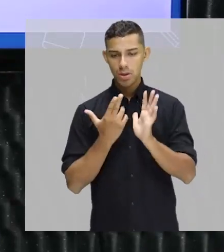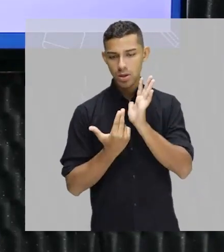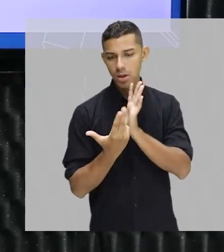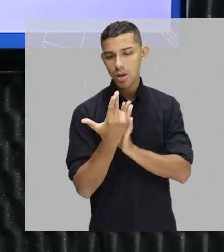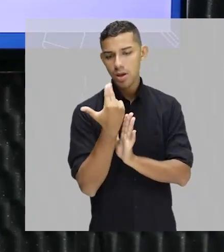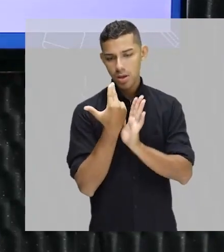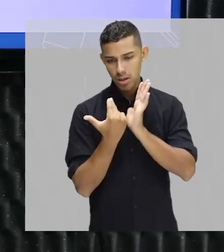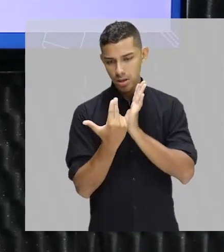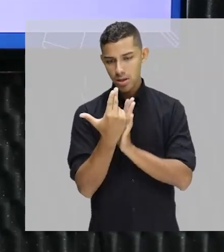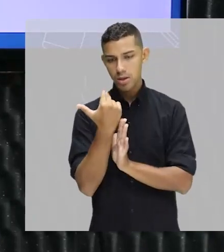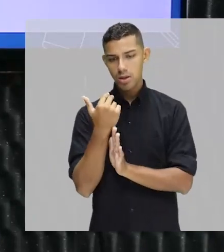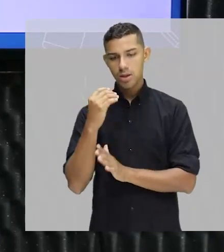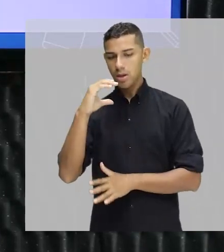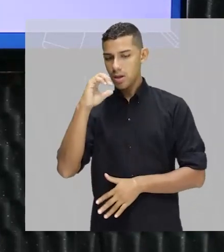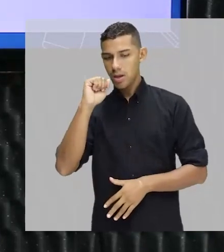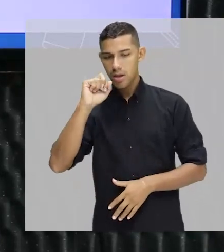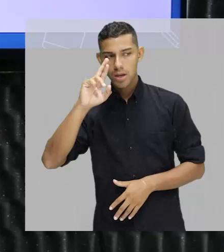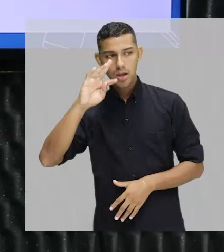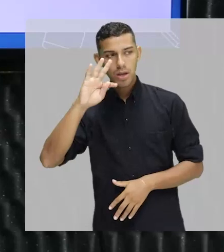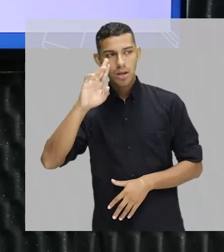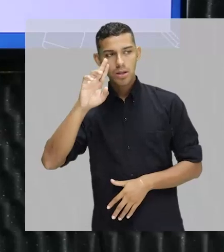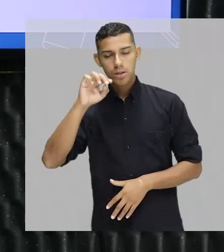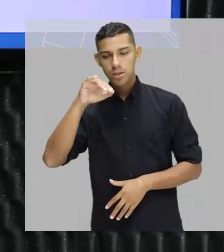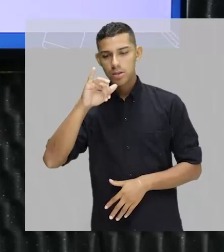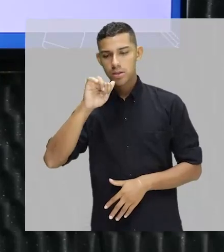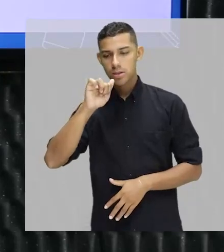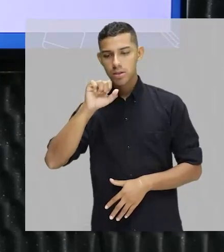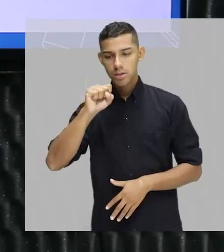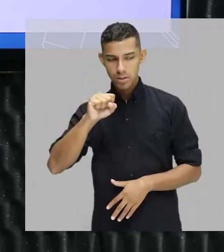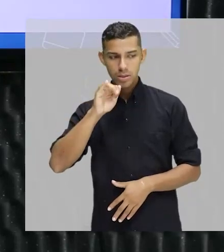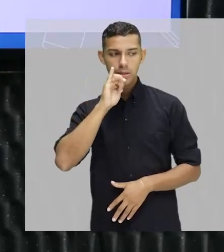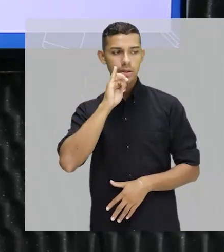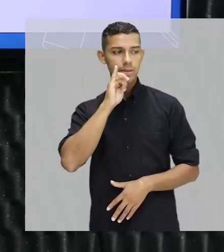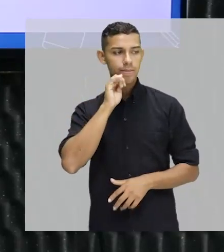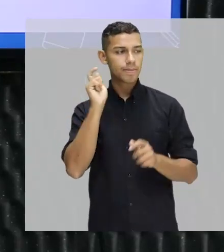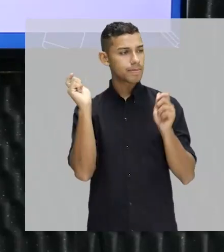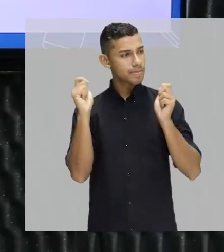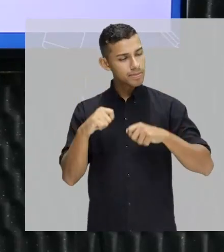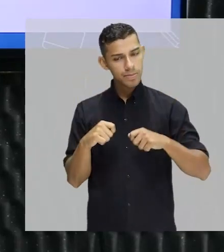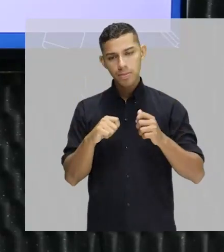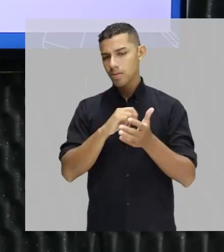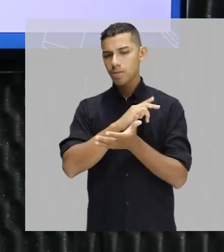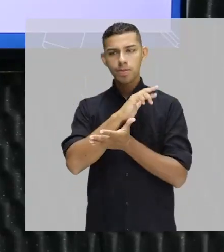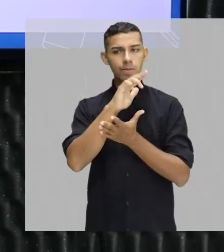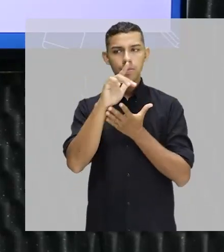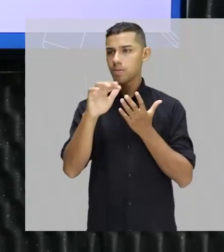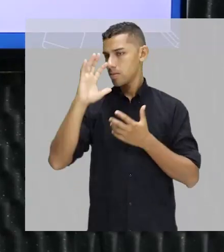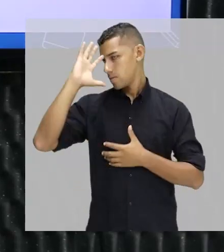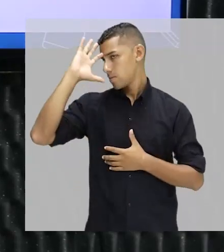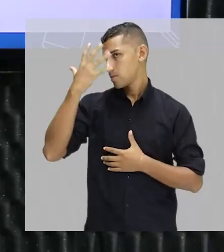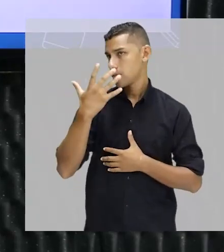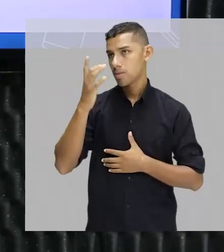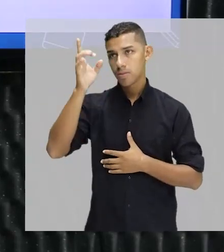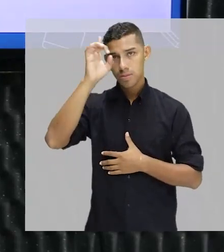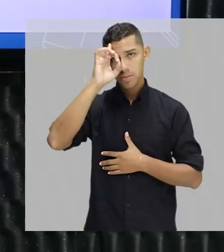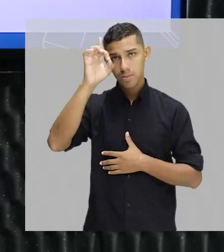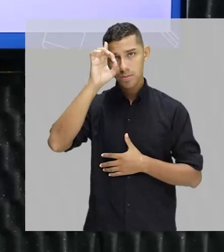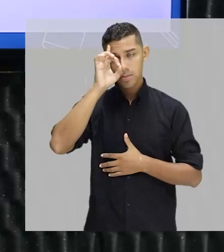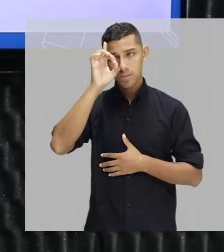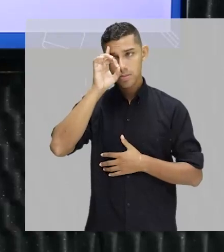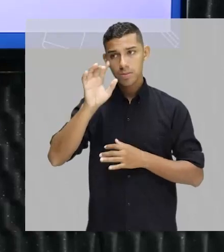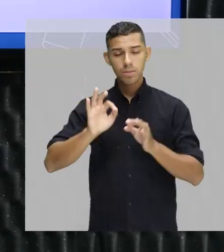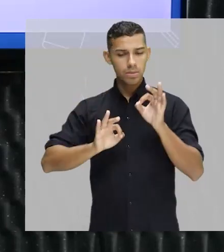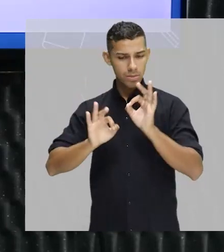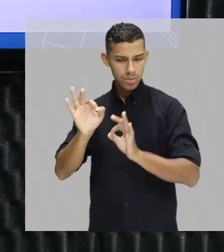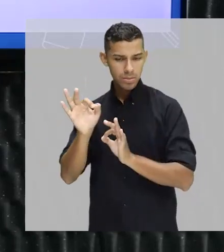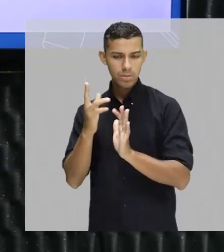por cartunistas que captam de maneira perspicaz as diversas situações do cotidiano, transportando para